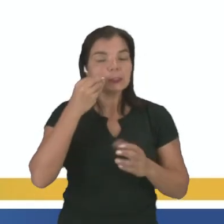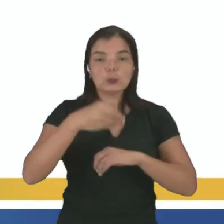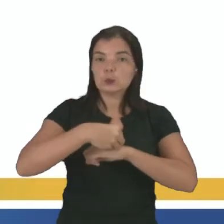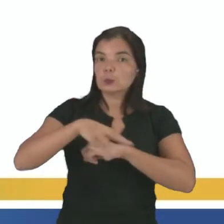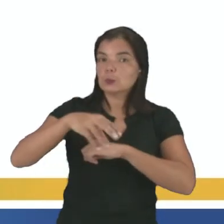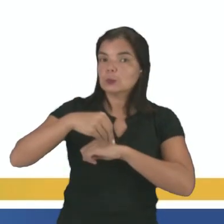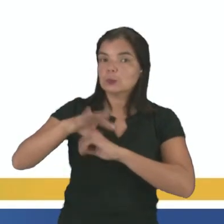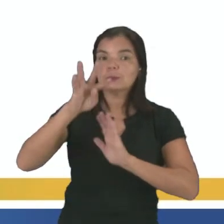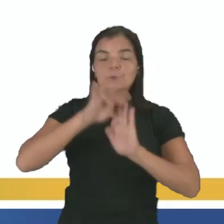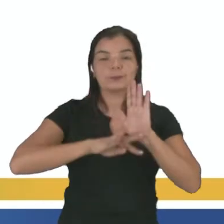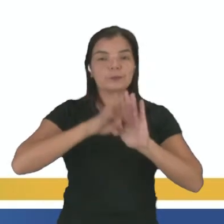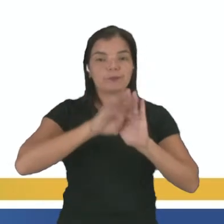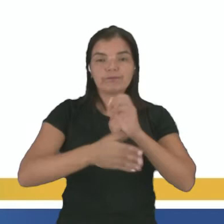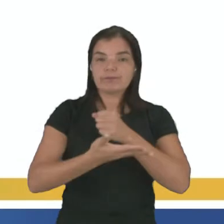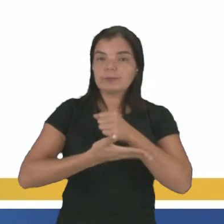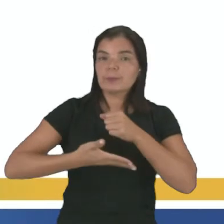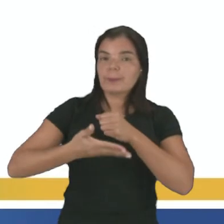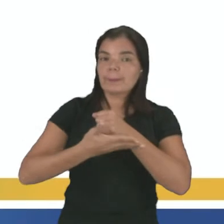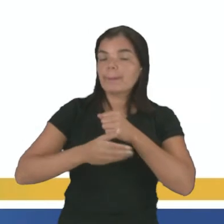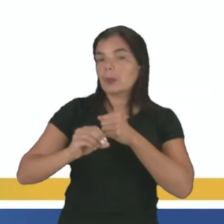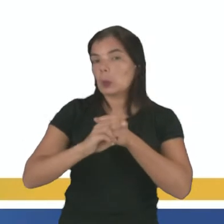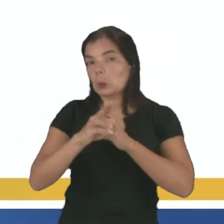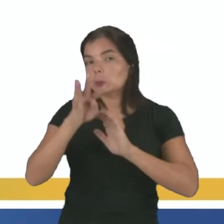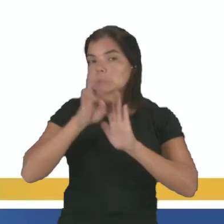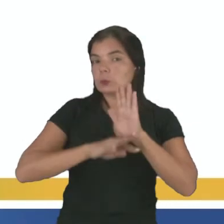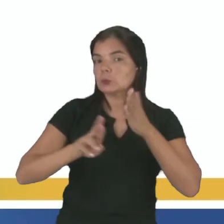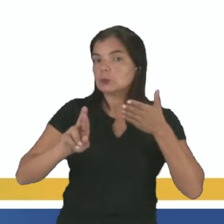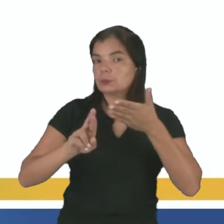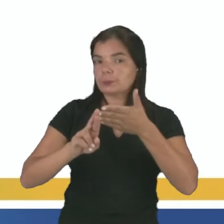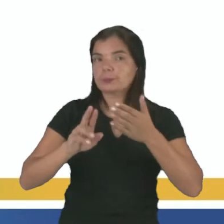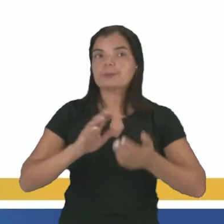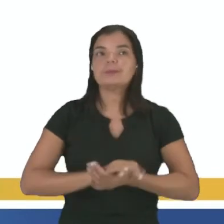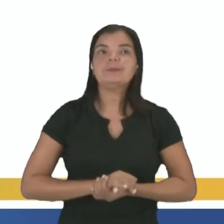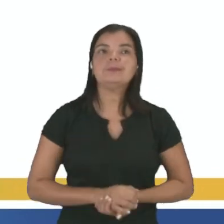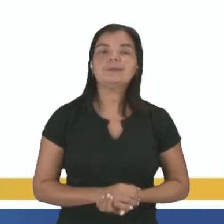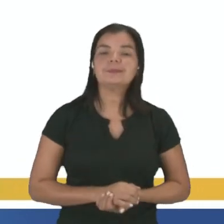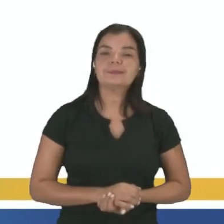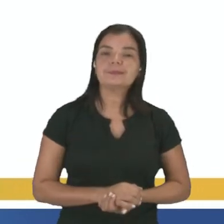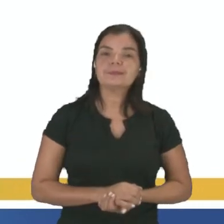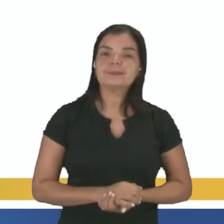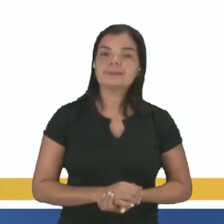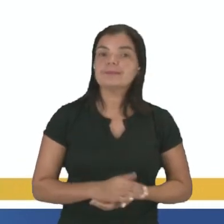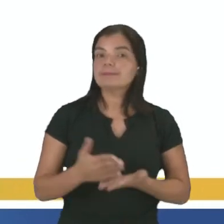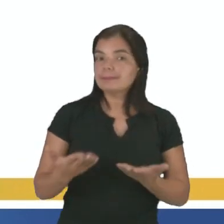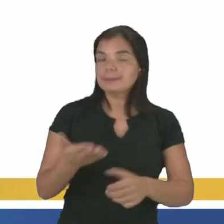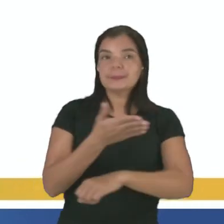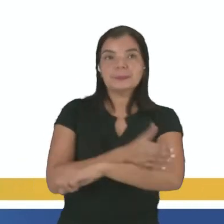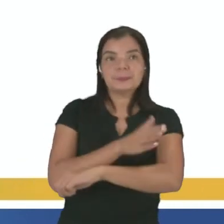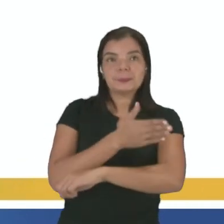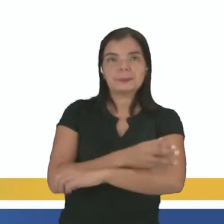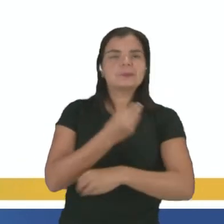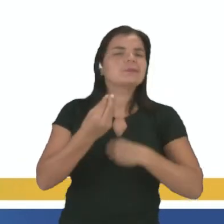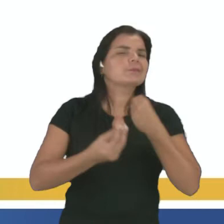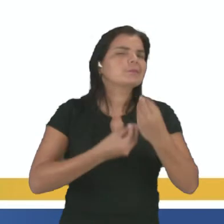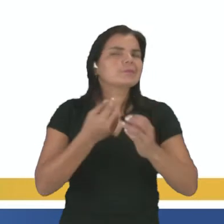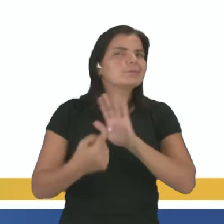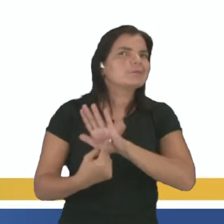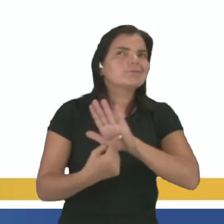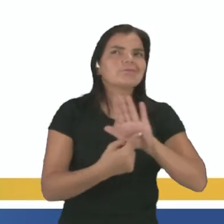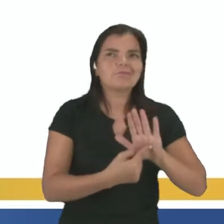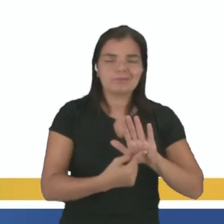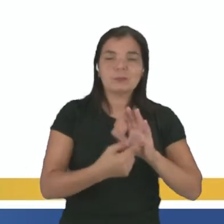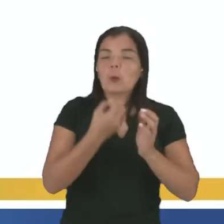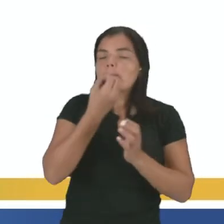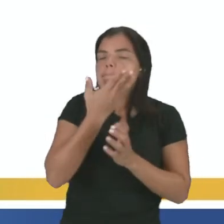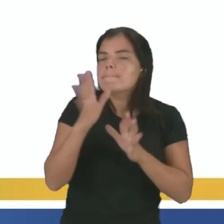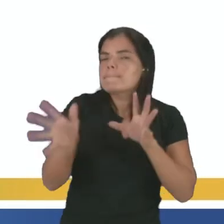passar no seu texto de base ou texto referenciado, tá bom? Então, na prática, como deve ser